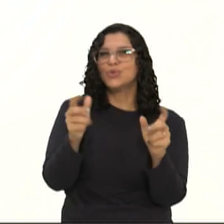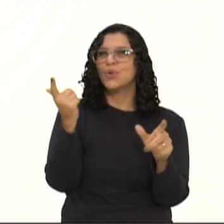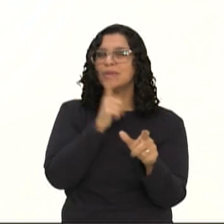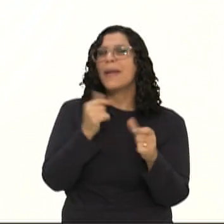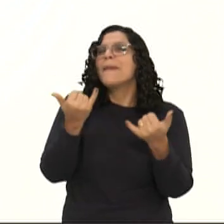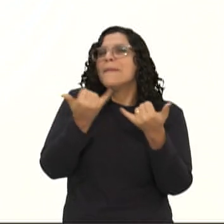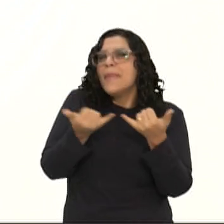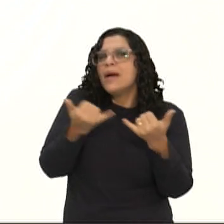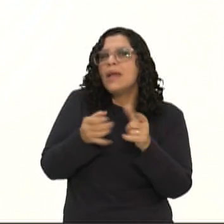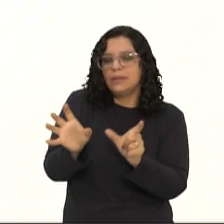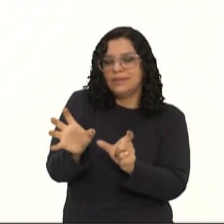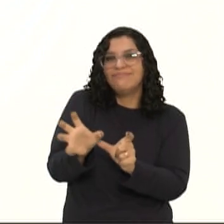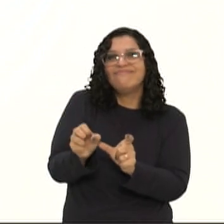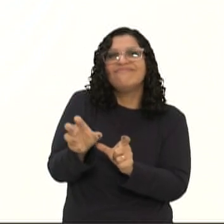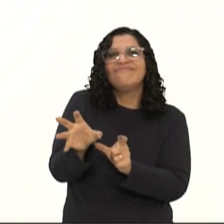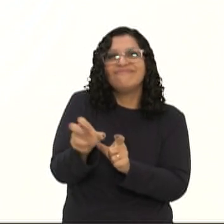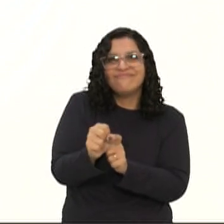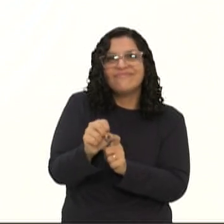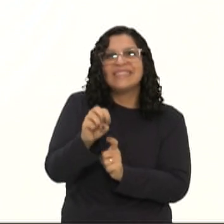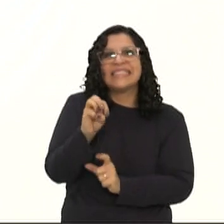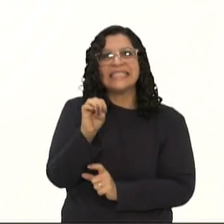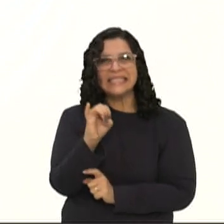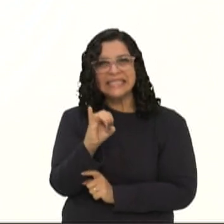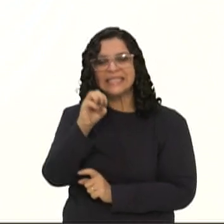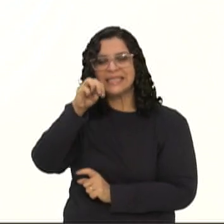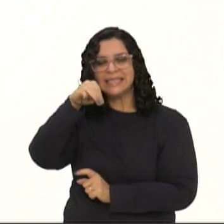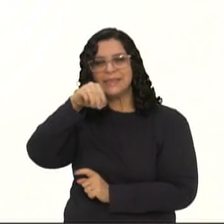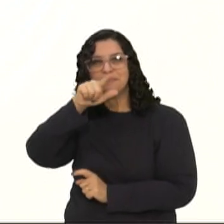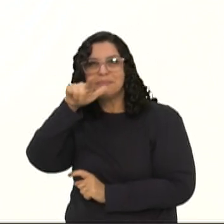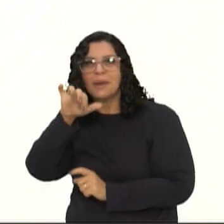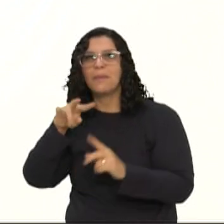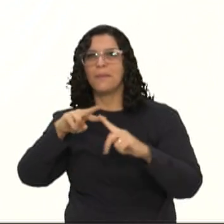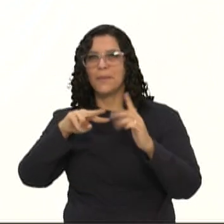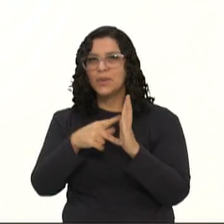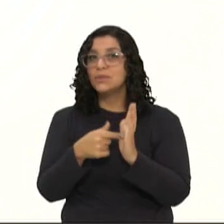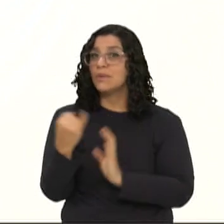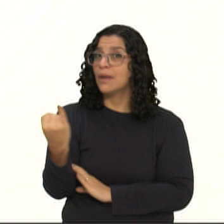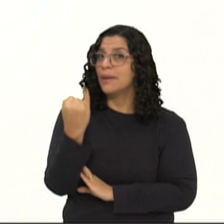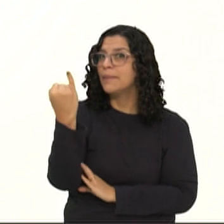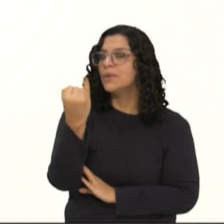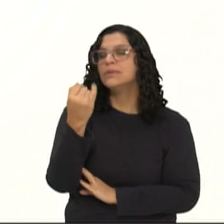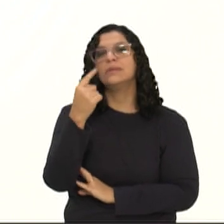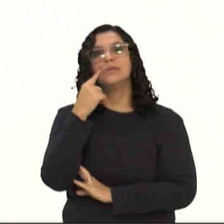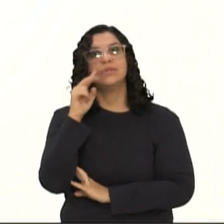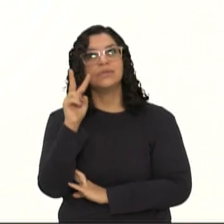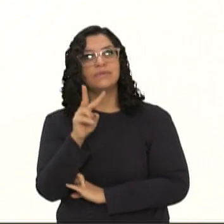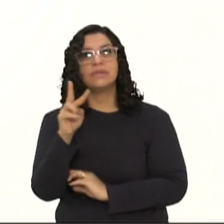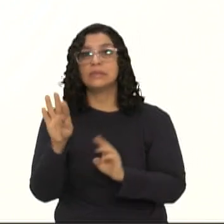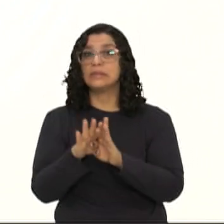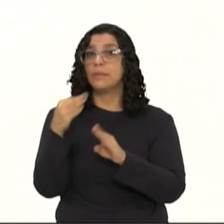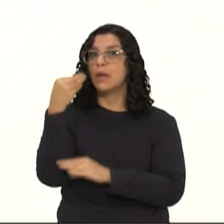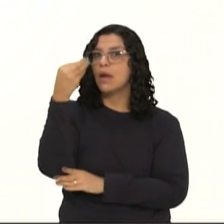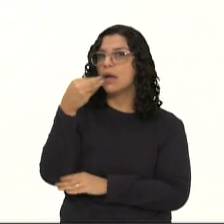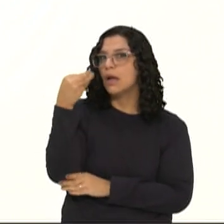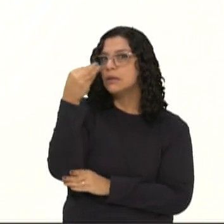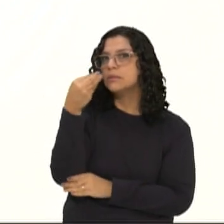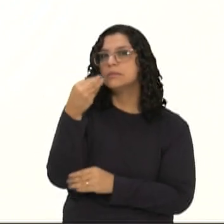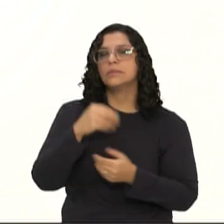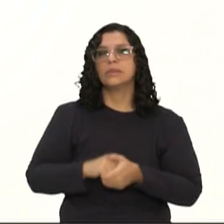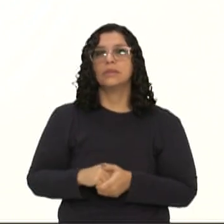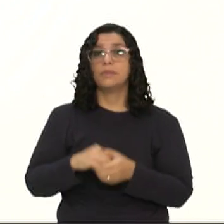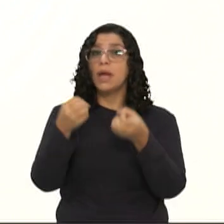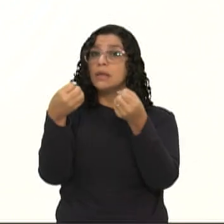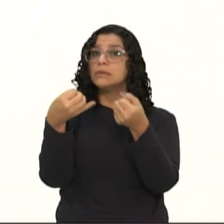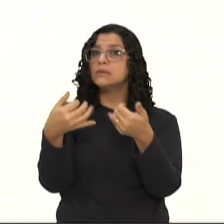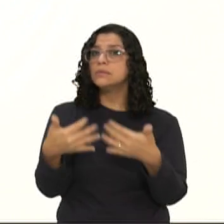sendo atraídos para o prego. Então isso aqui é muito importante, essa experiência, para